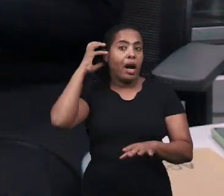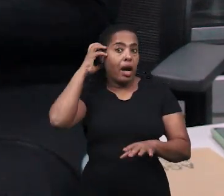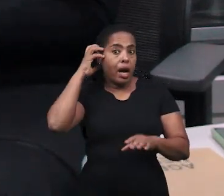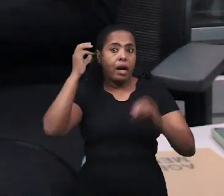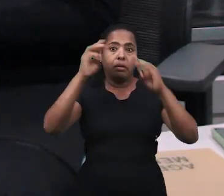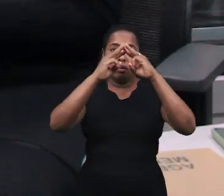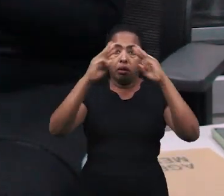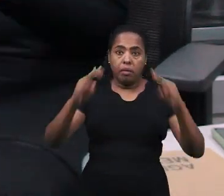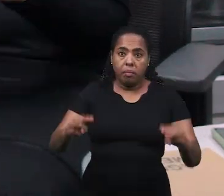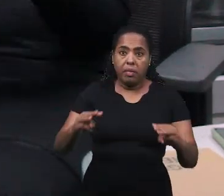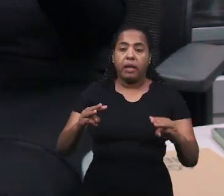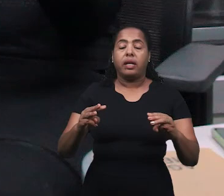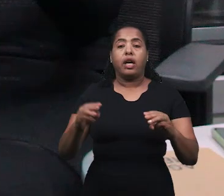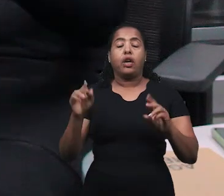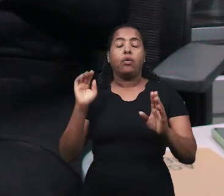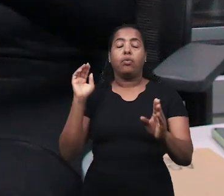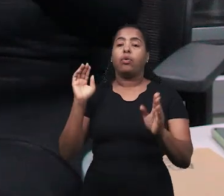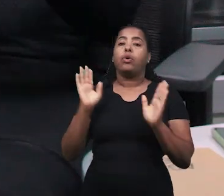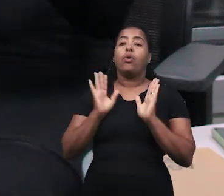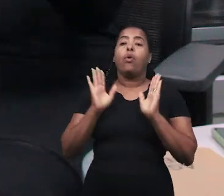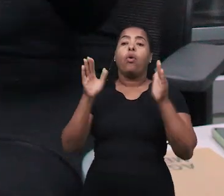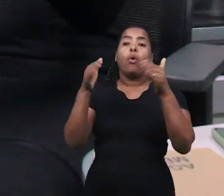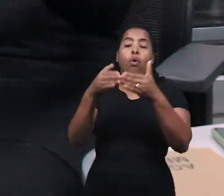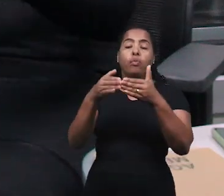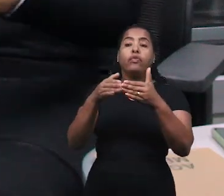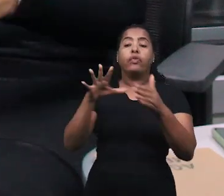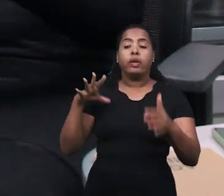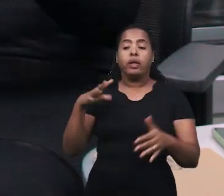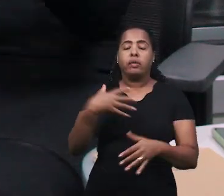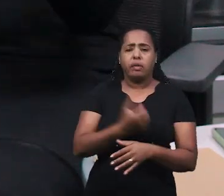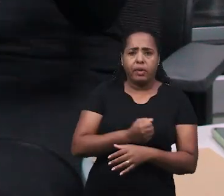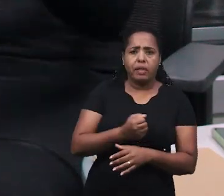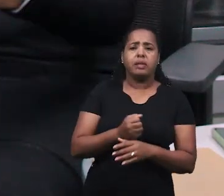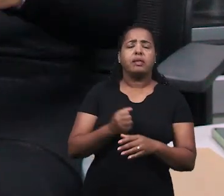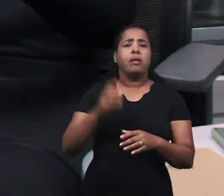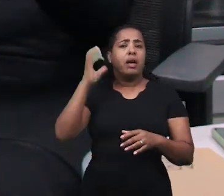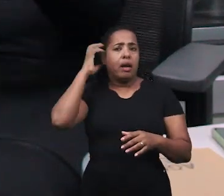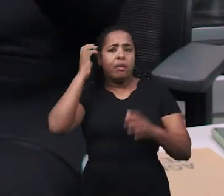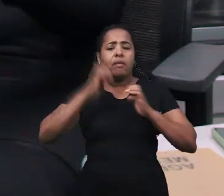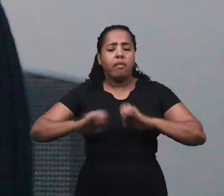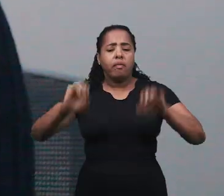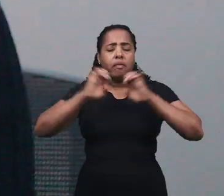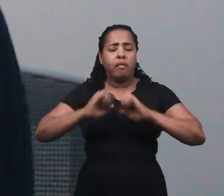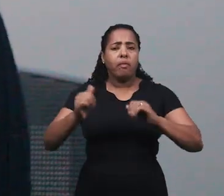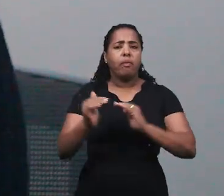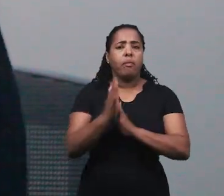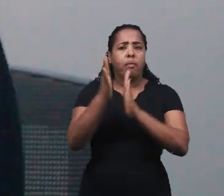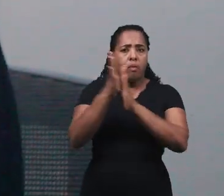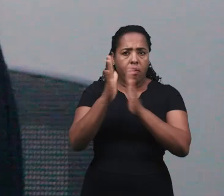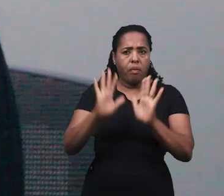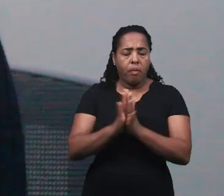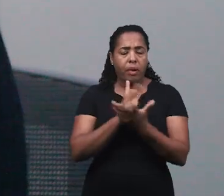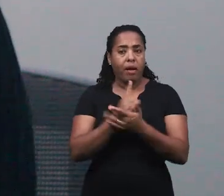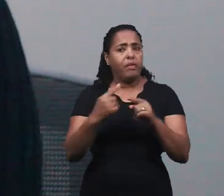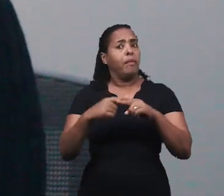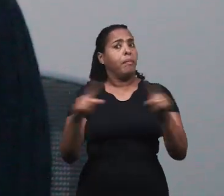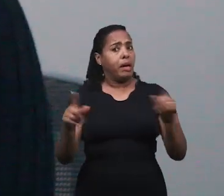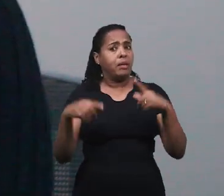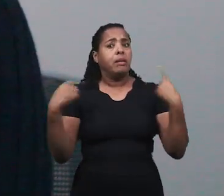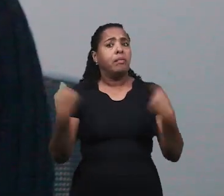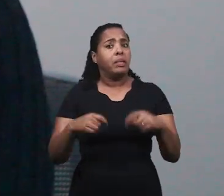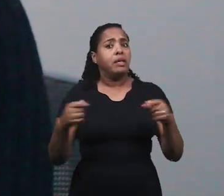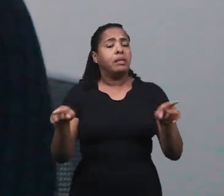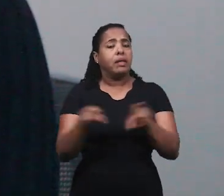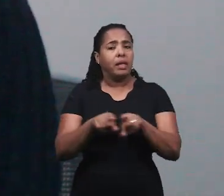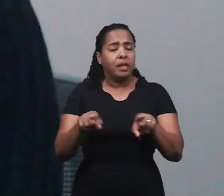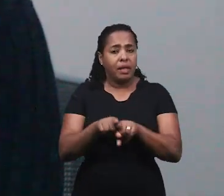A Rádio Maranhão, a gente sabe que o foco é salvação, né? Uma rádio evangélica, com louvores, com palavras. Mas é